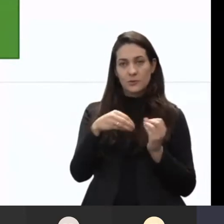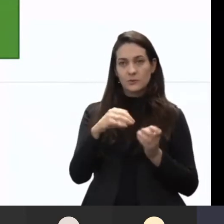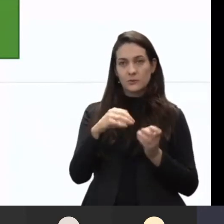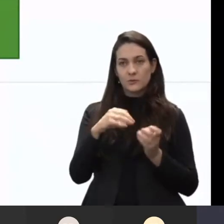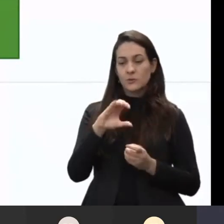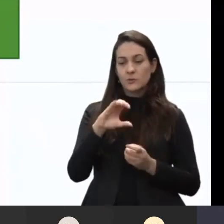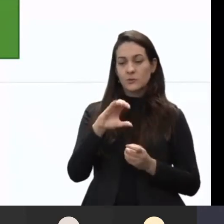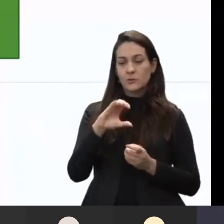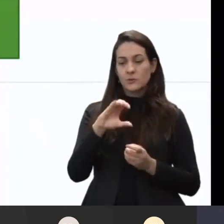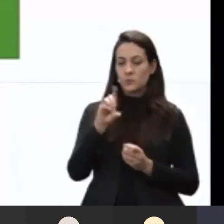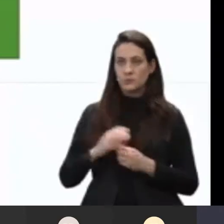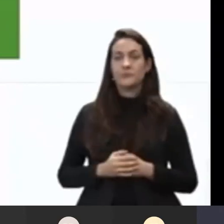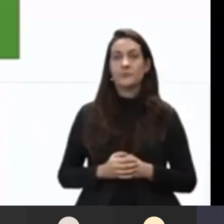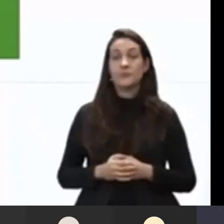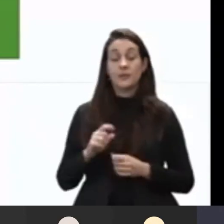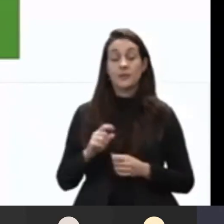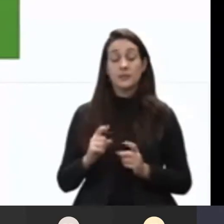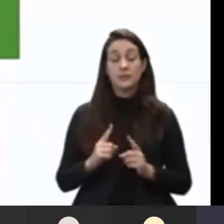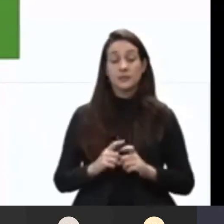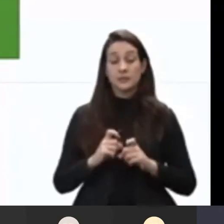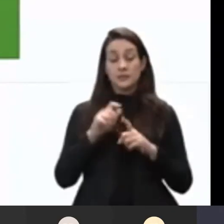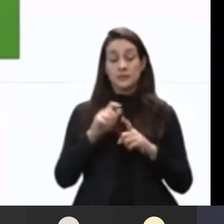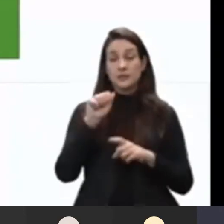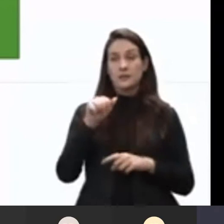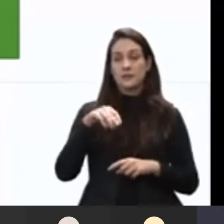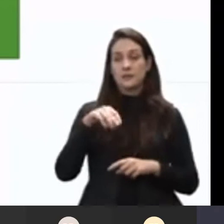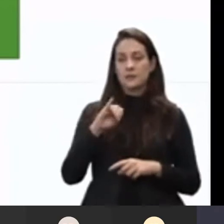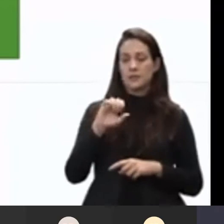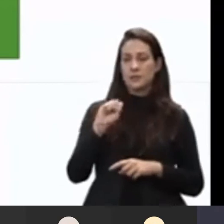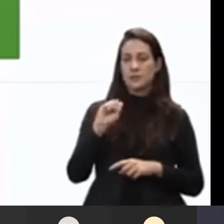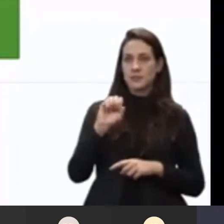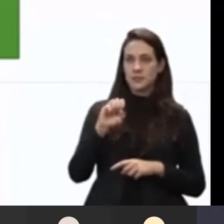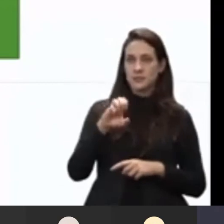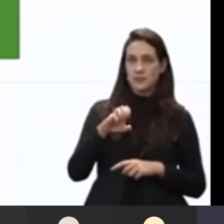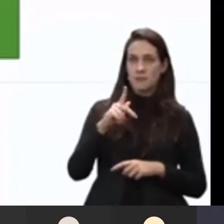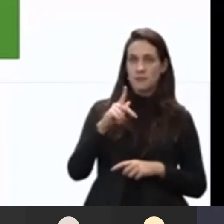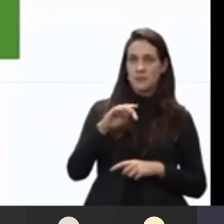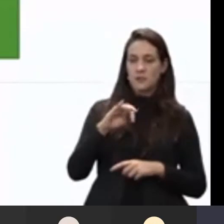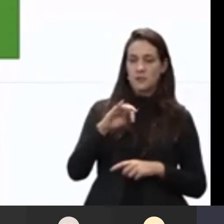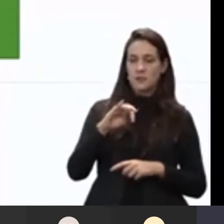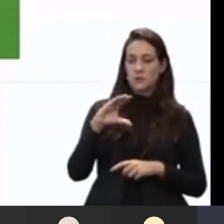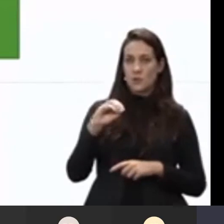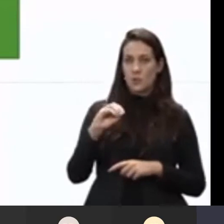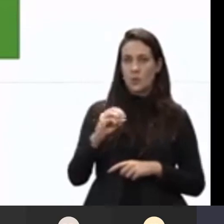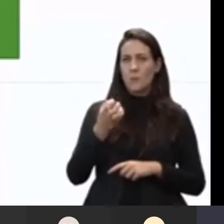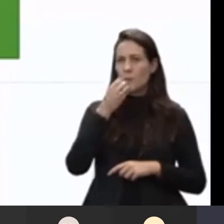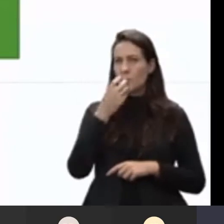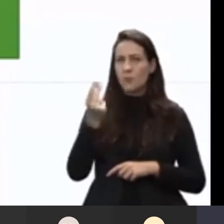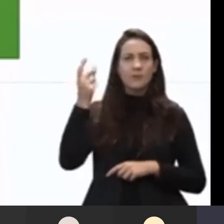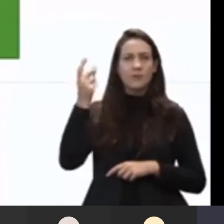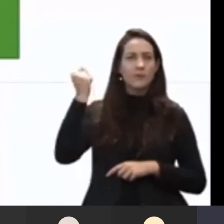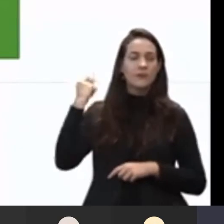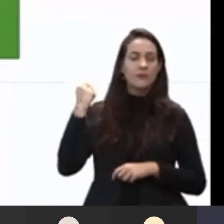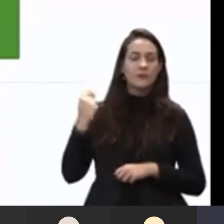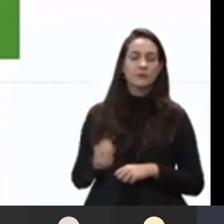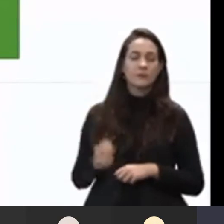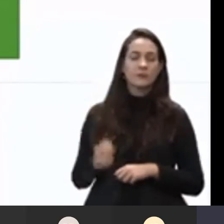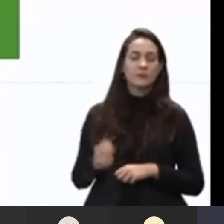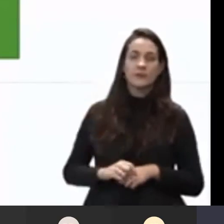O iodo, ele é um dos antissépticos mais antigos e eficazes, e ele é eficaz contra todos os tipos de bactérias,